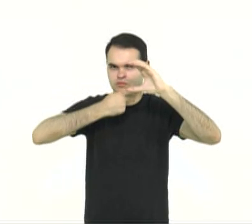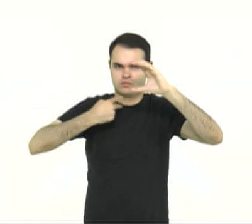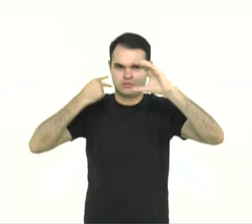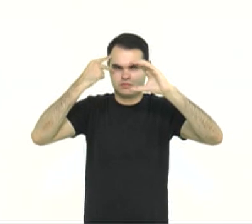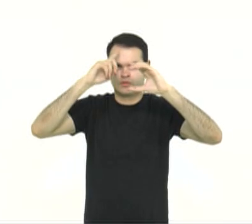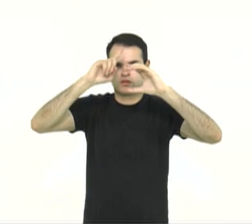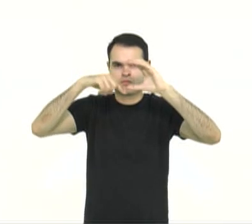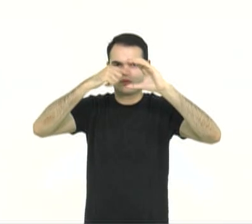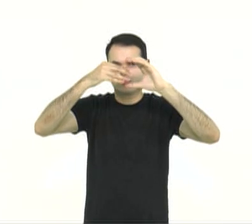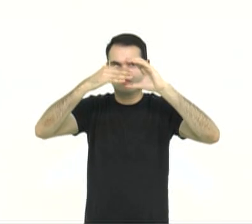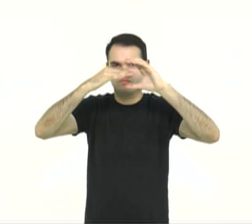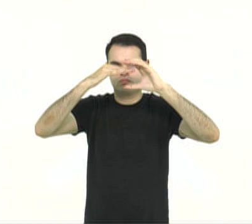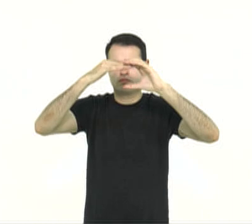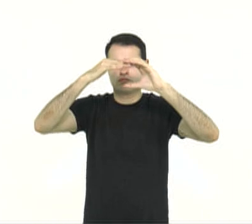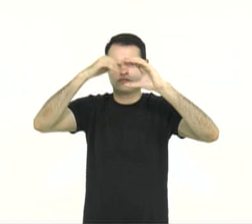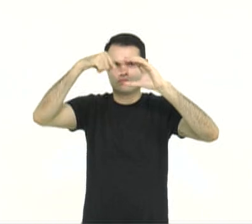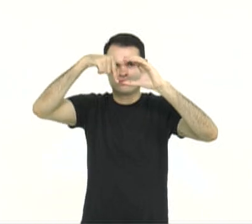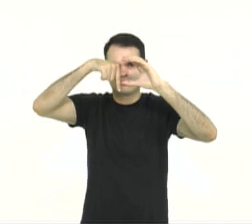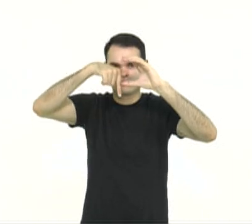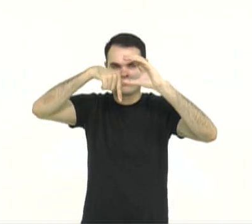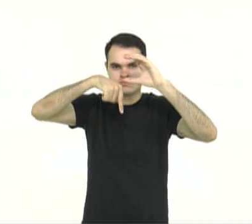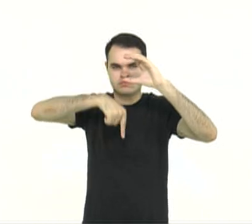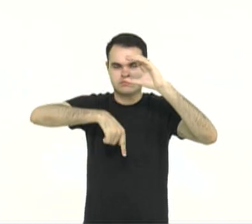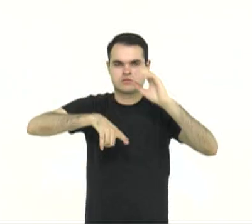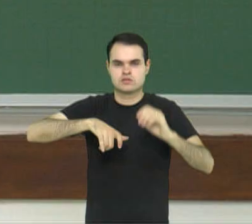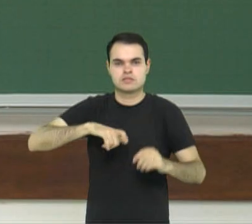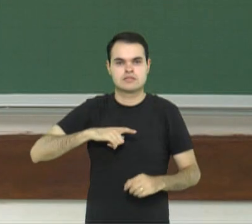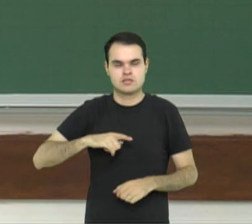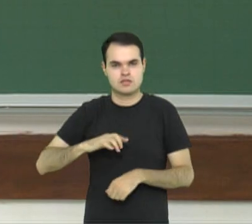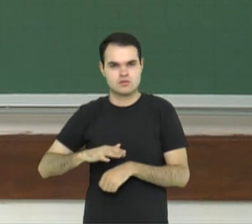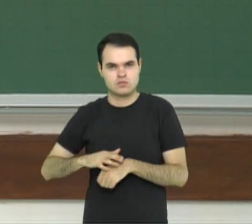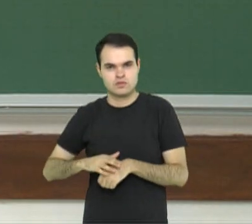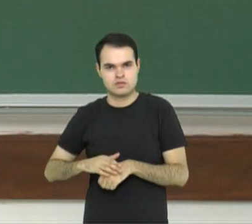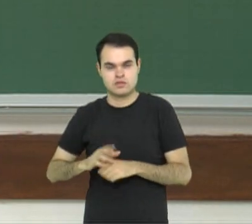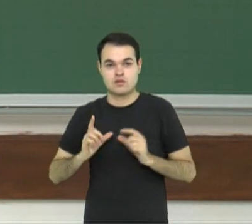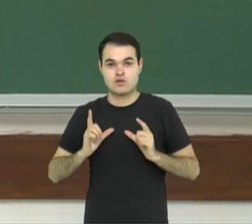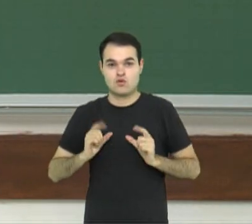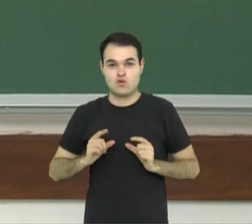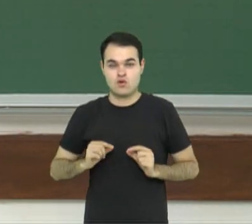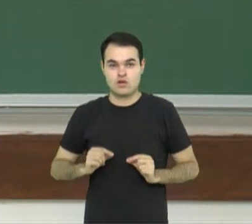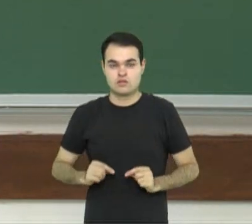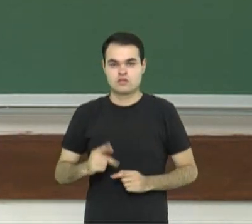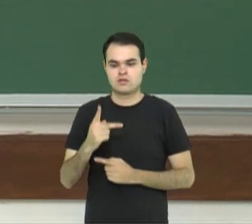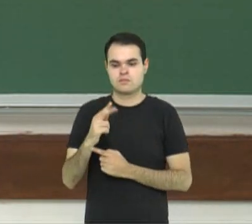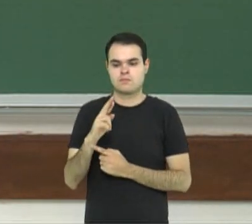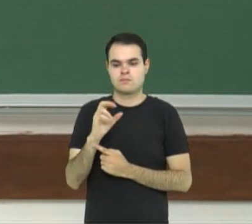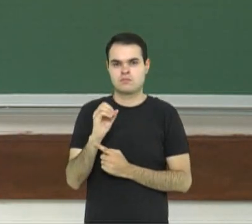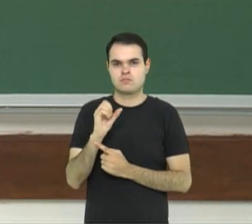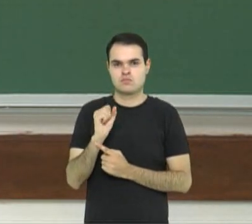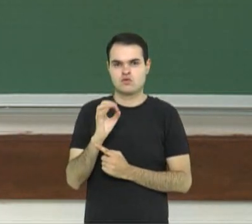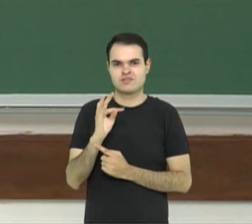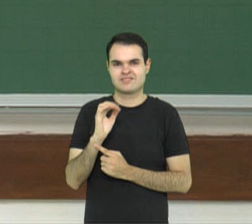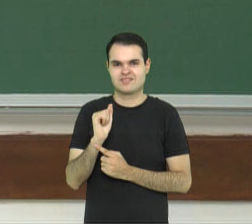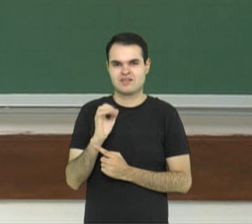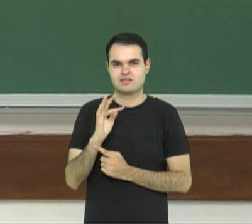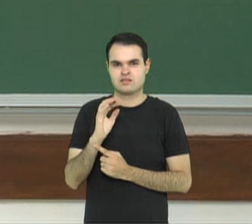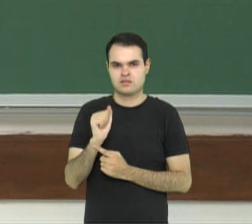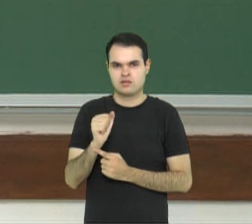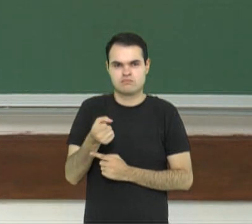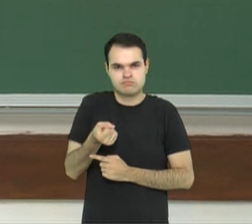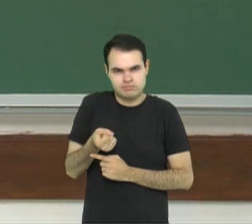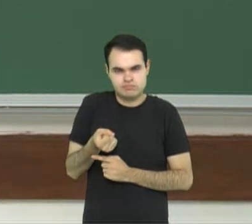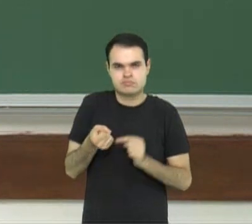ela é eliminada pela uretra. Existem algumas doenças, pessoal, como câncer de próstata, por exemplo, que acomete homens, aí que